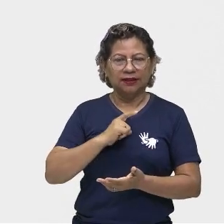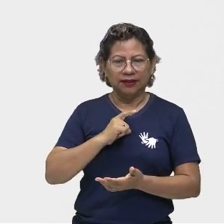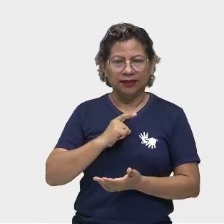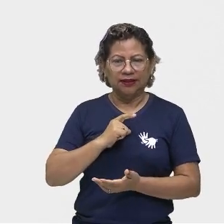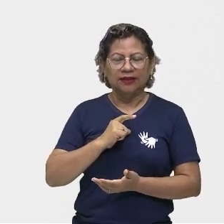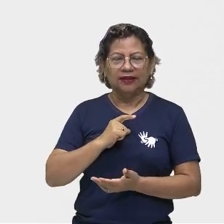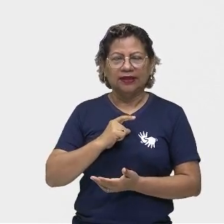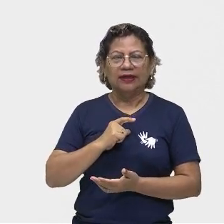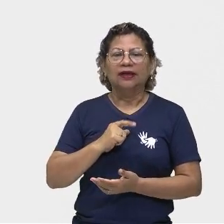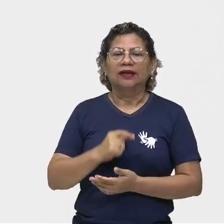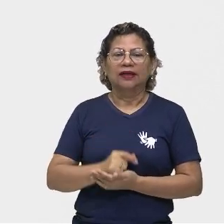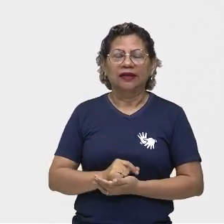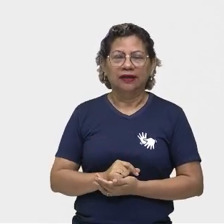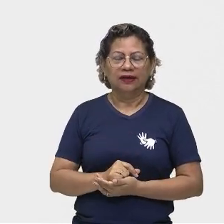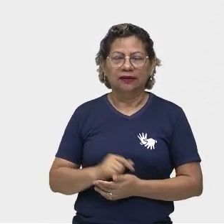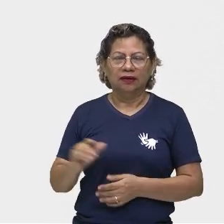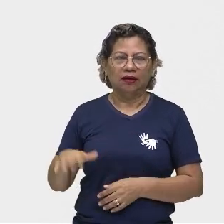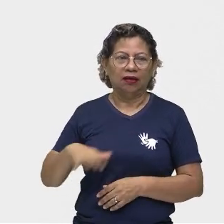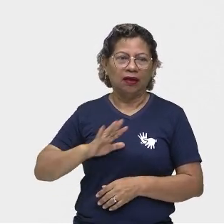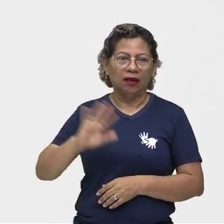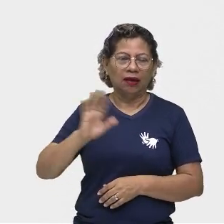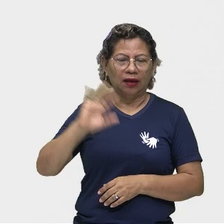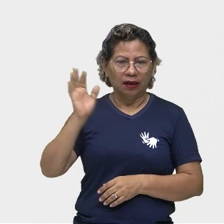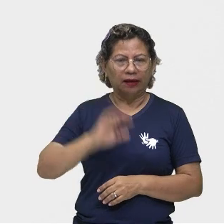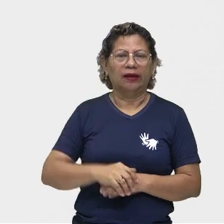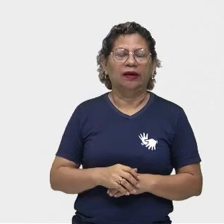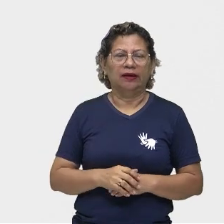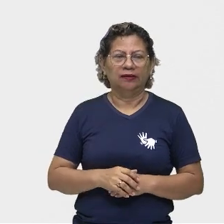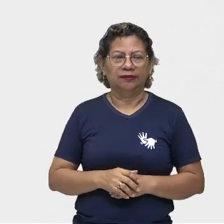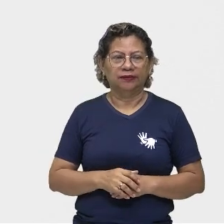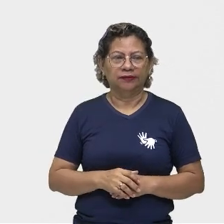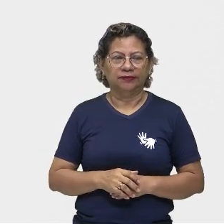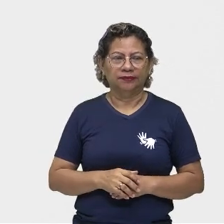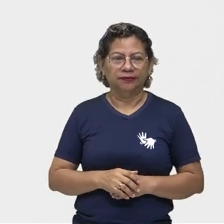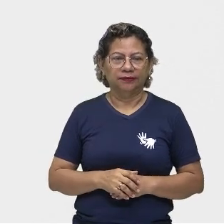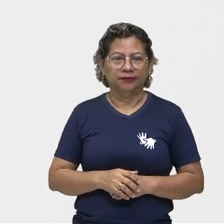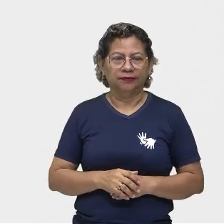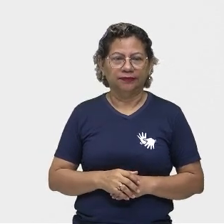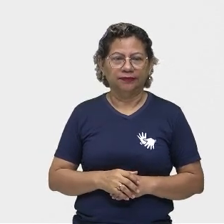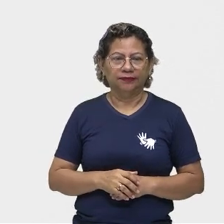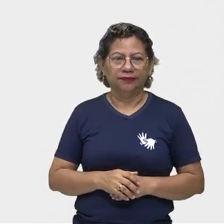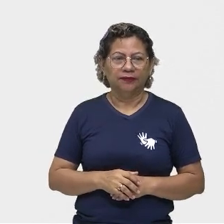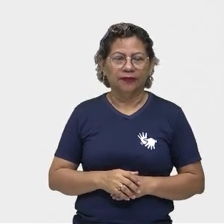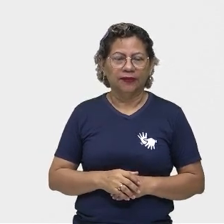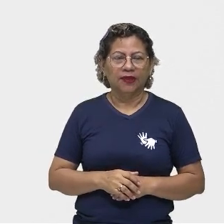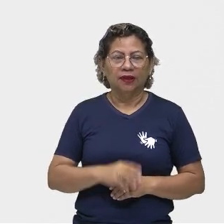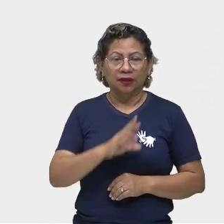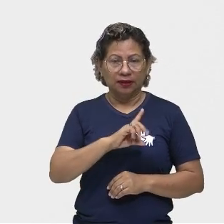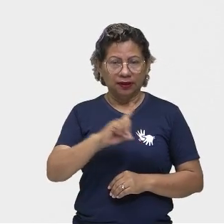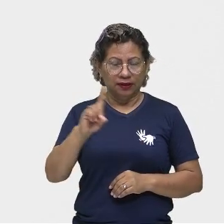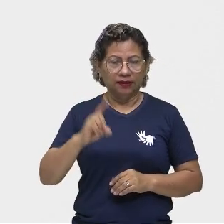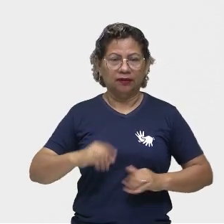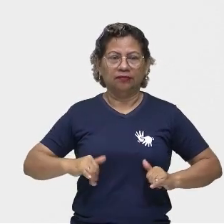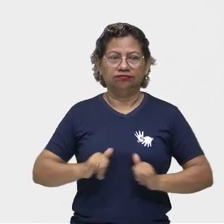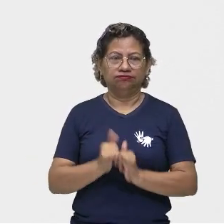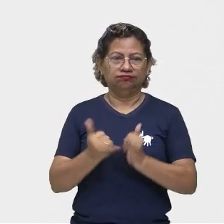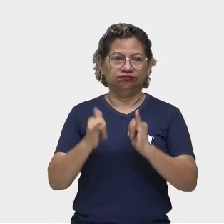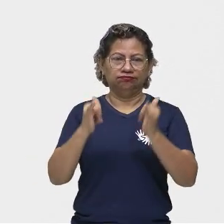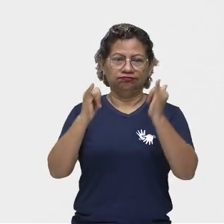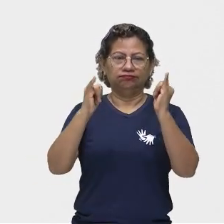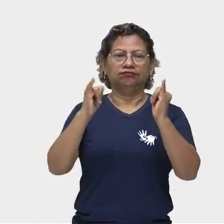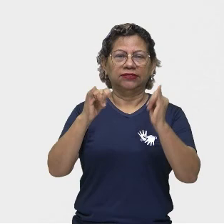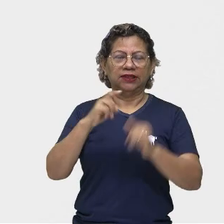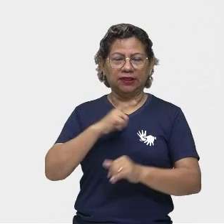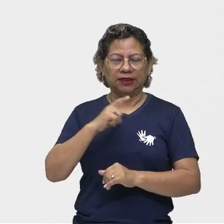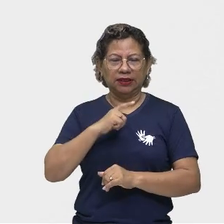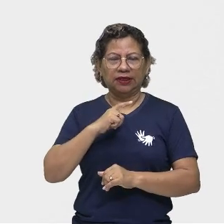sua construção, Por isso que nós marcamos ali a alternativa C. Quanto a D, as hidrelétricas elas utilizam